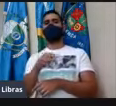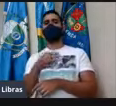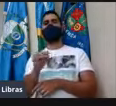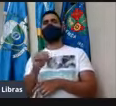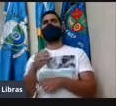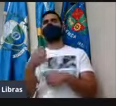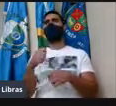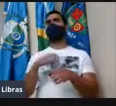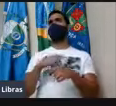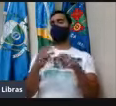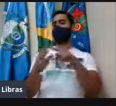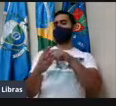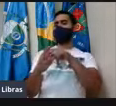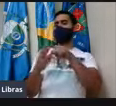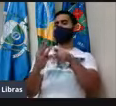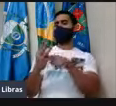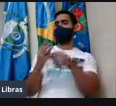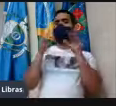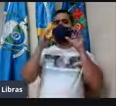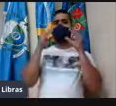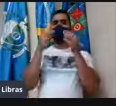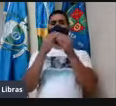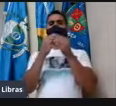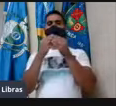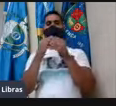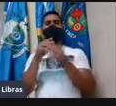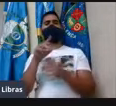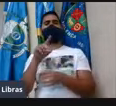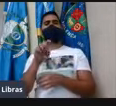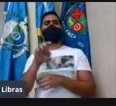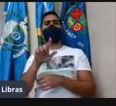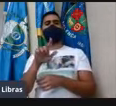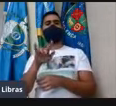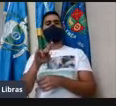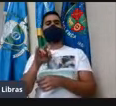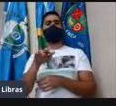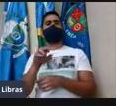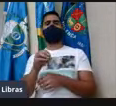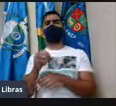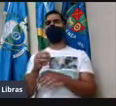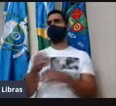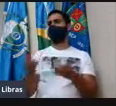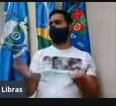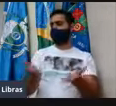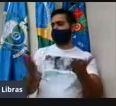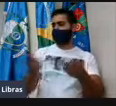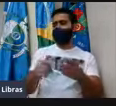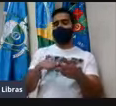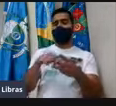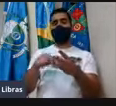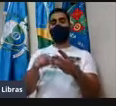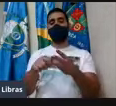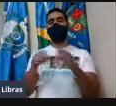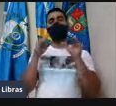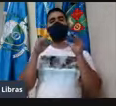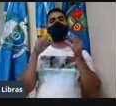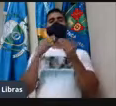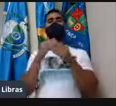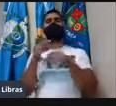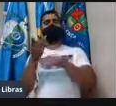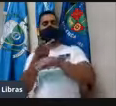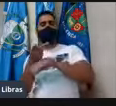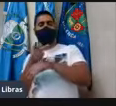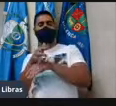que ter 3 conselhos: o Conselho Deliberativo, o Comitê de Investimento e também um Conselho